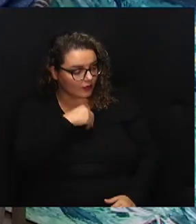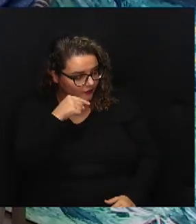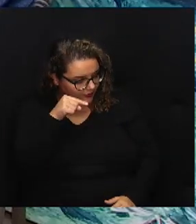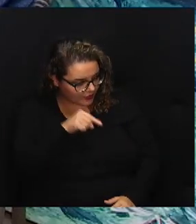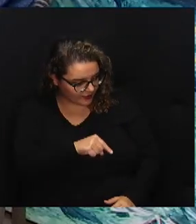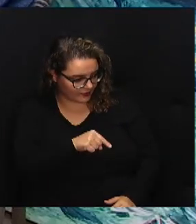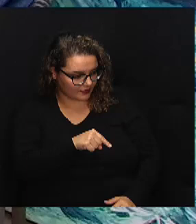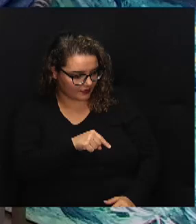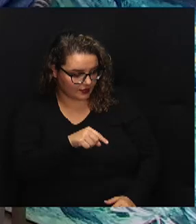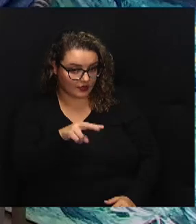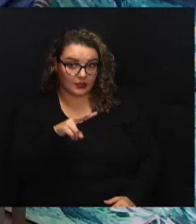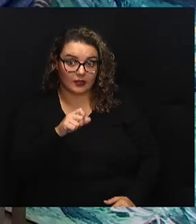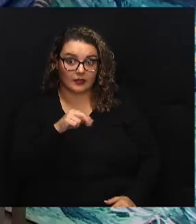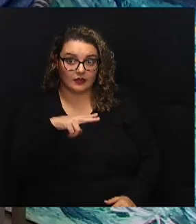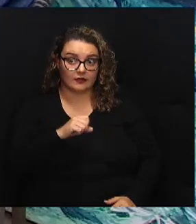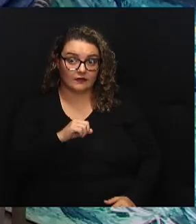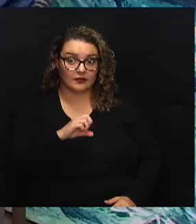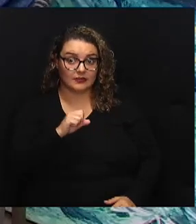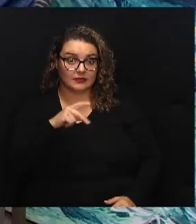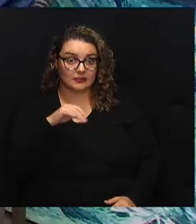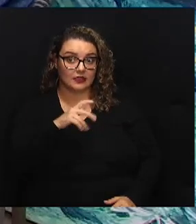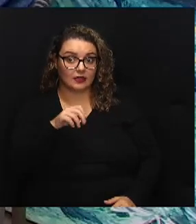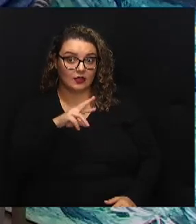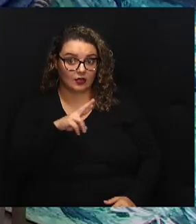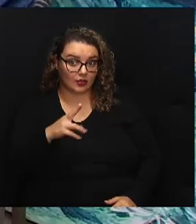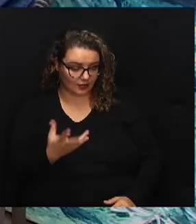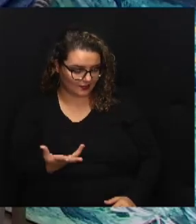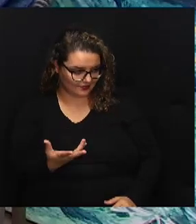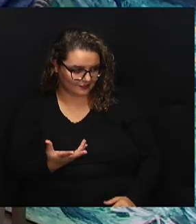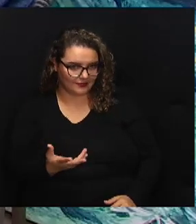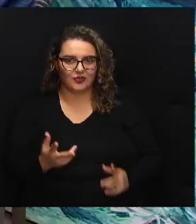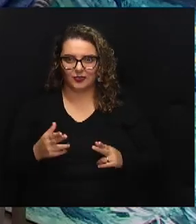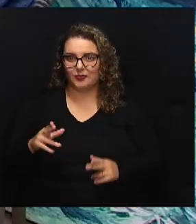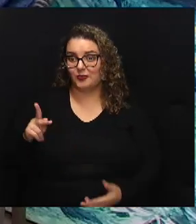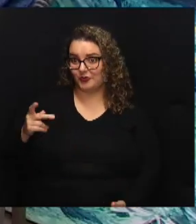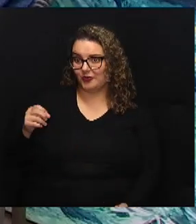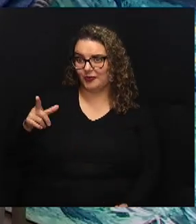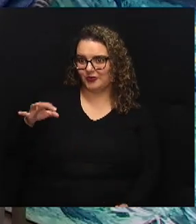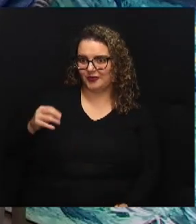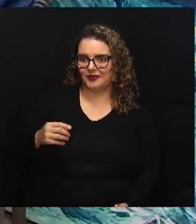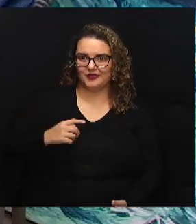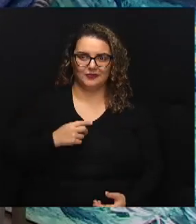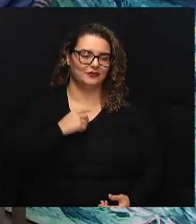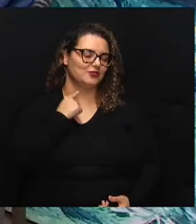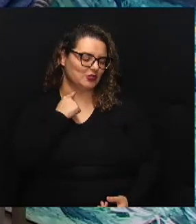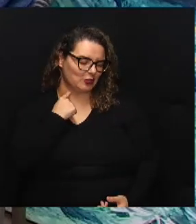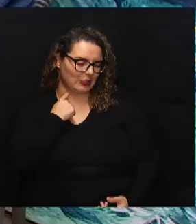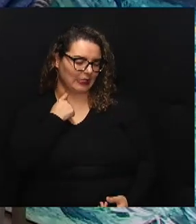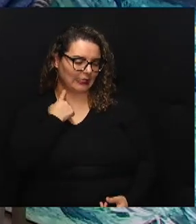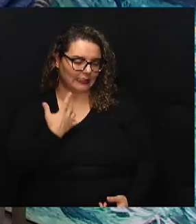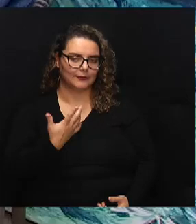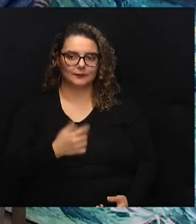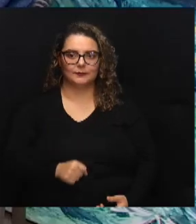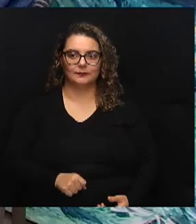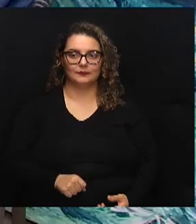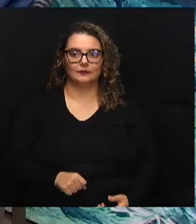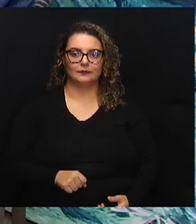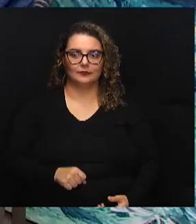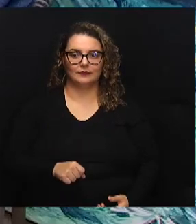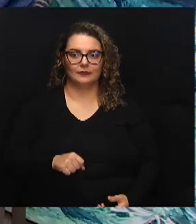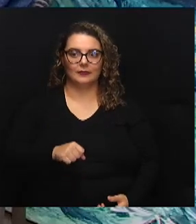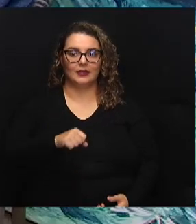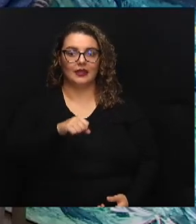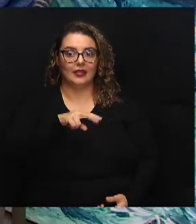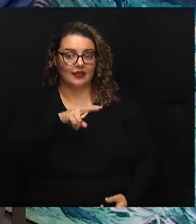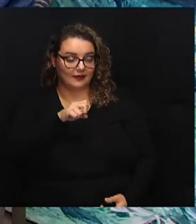é Vincent van Gogh. Ela falava como falavam os holandeses, Vincent van Gogh. Mas era Vincent van Gogh,